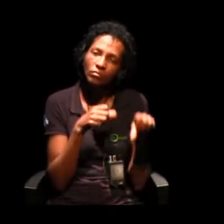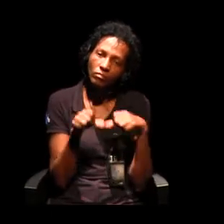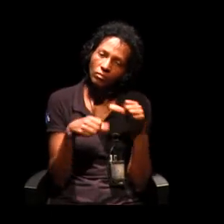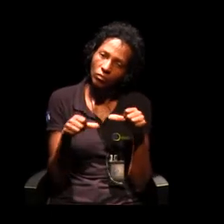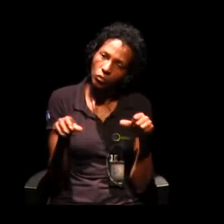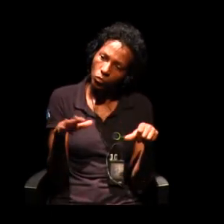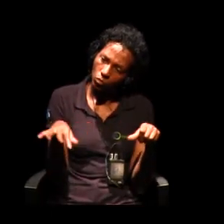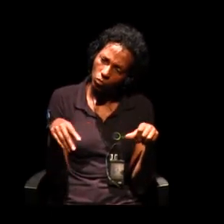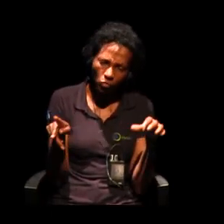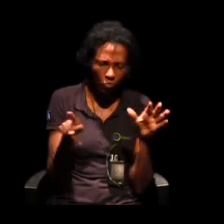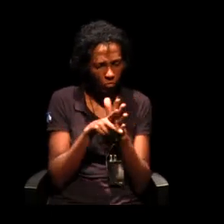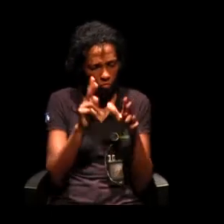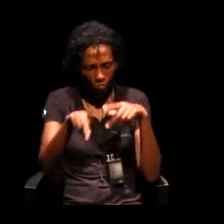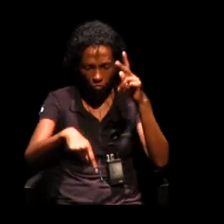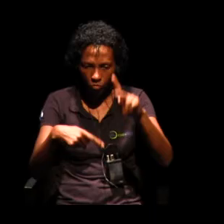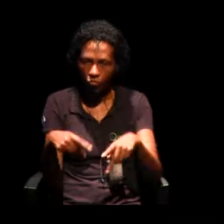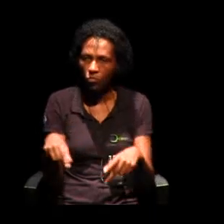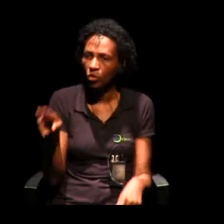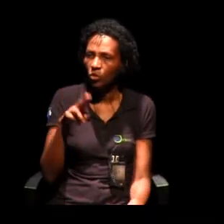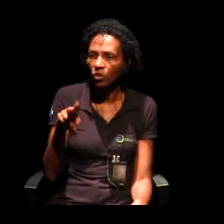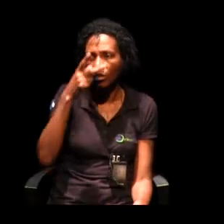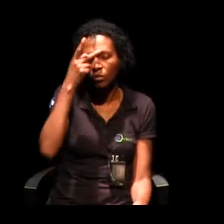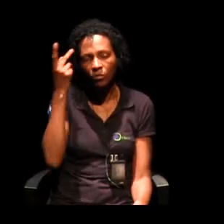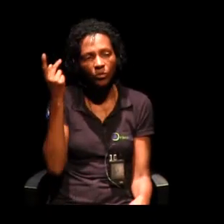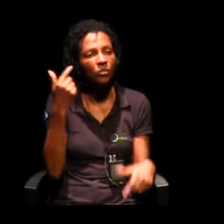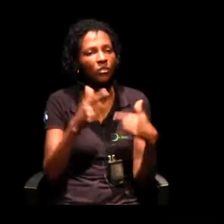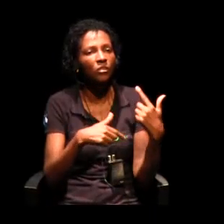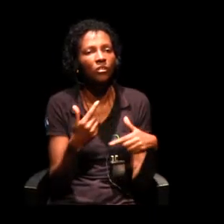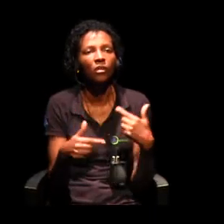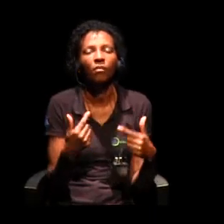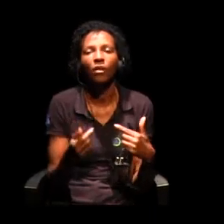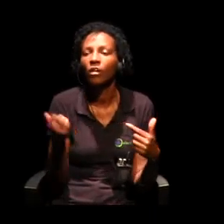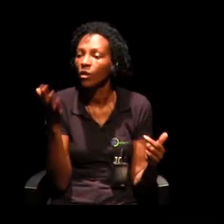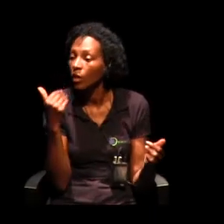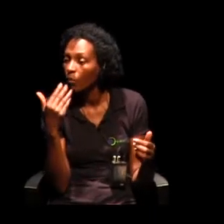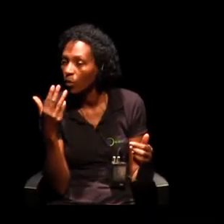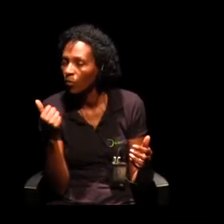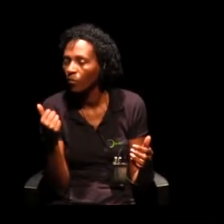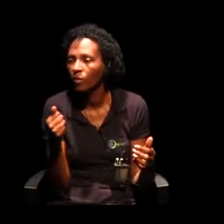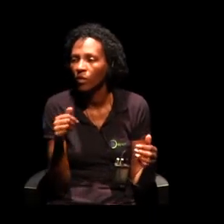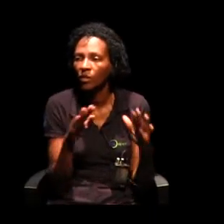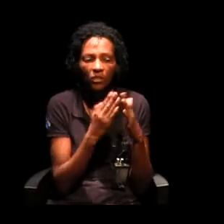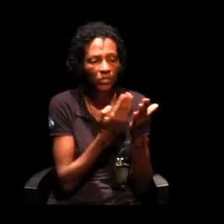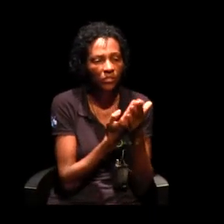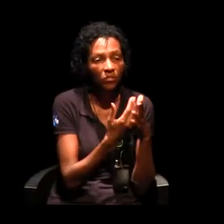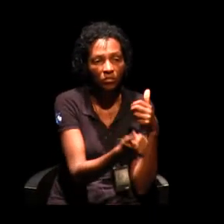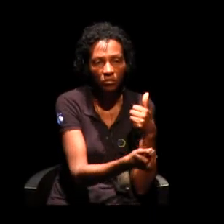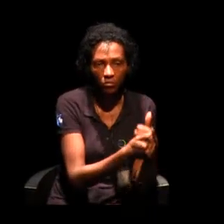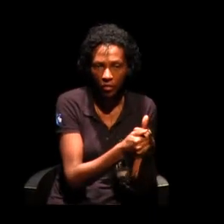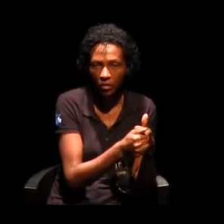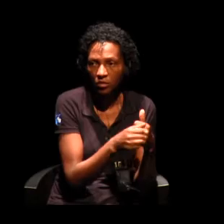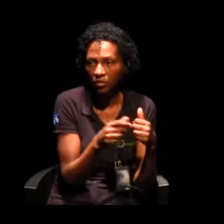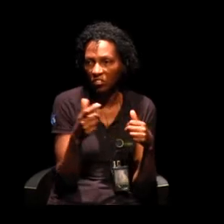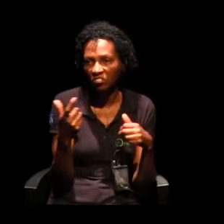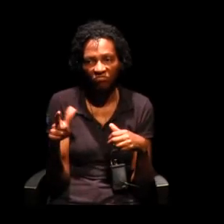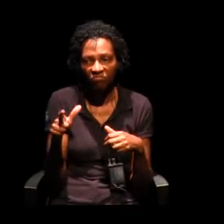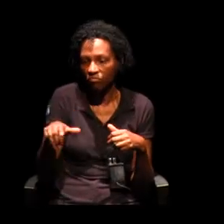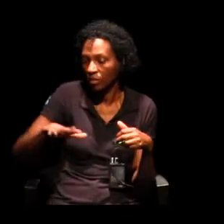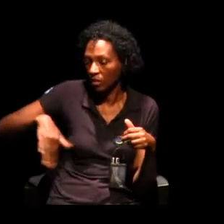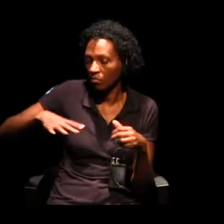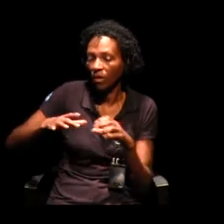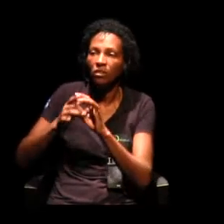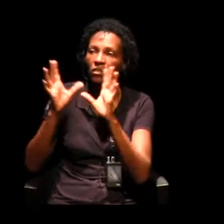pensando como isso pode ser transformado num espaço público, pode ser usado pelos trabalhadores para almoçar, ou também pelas